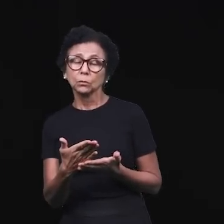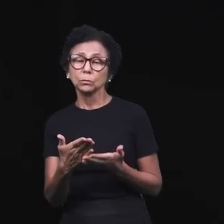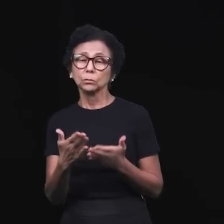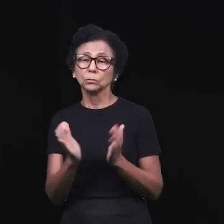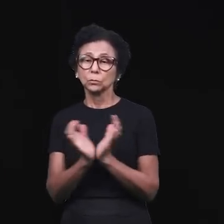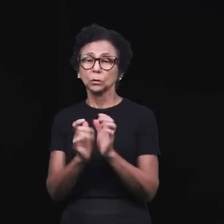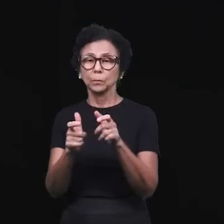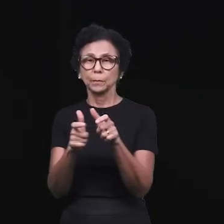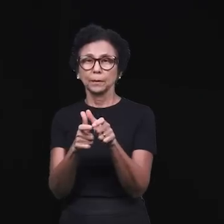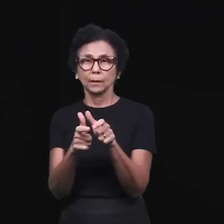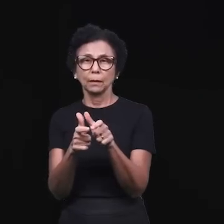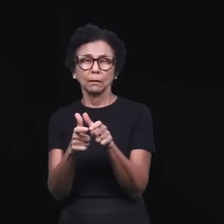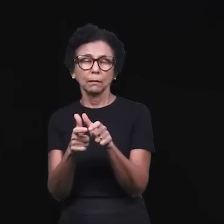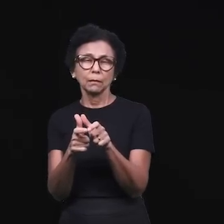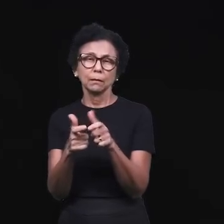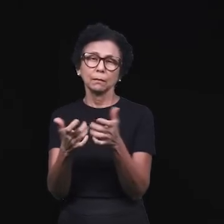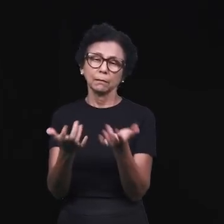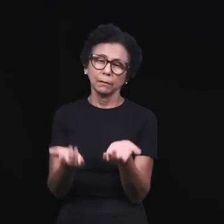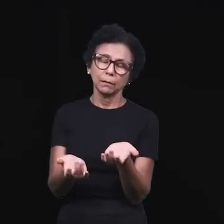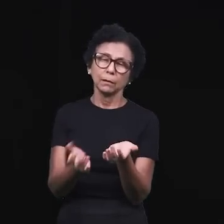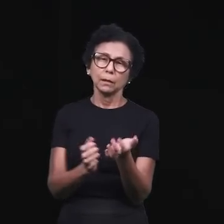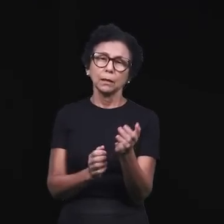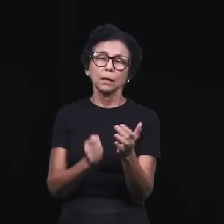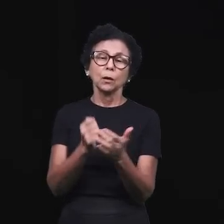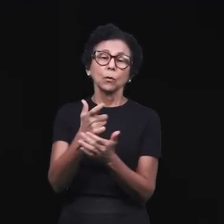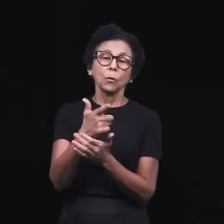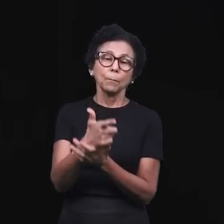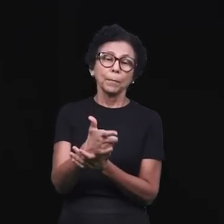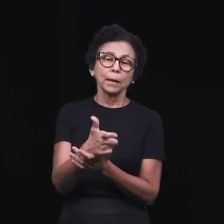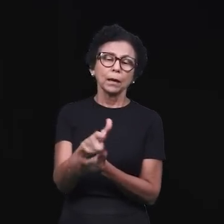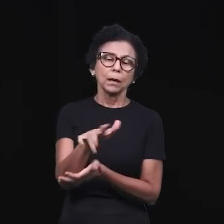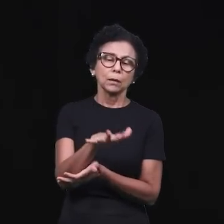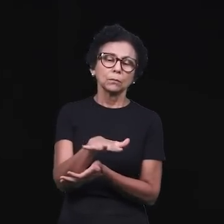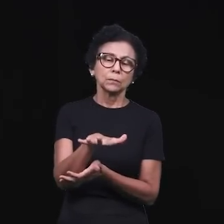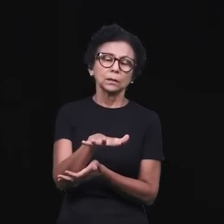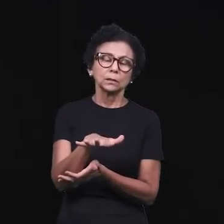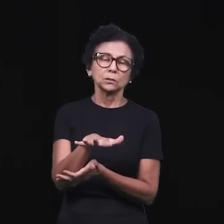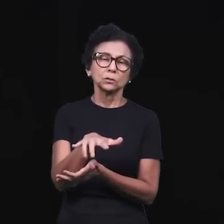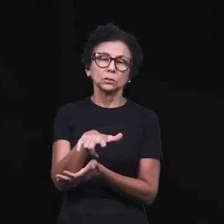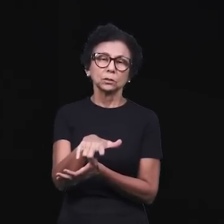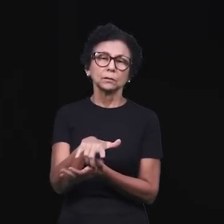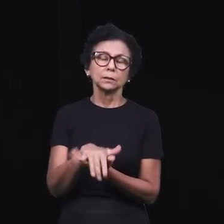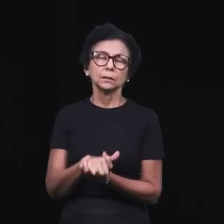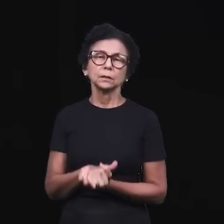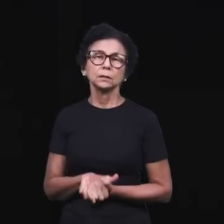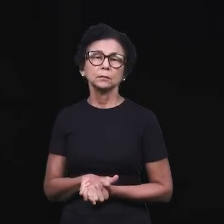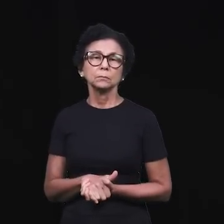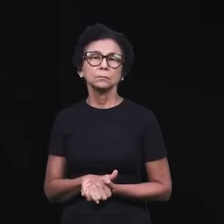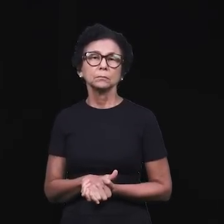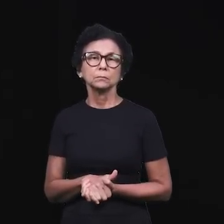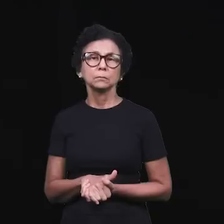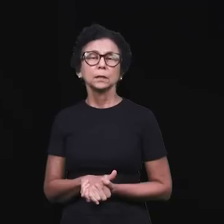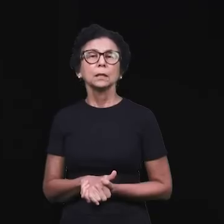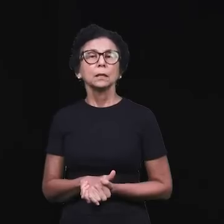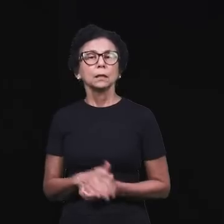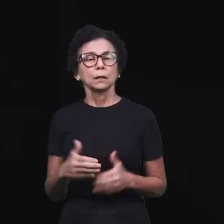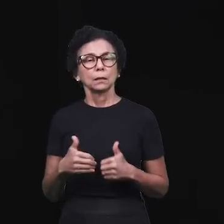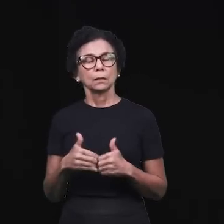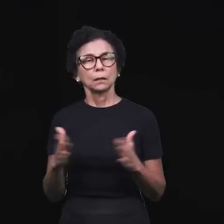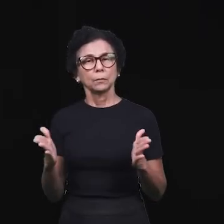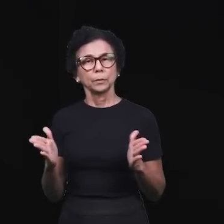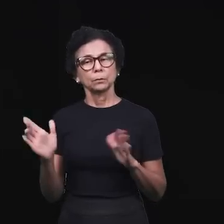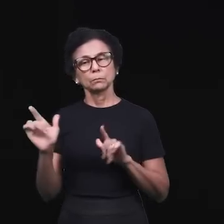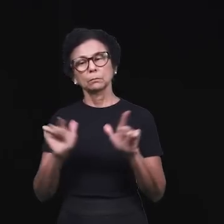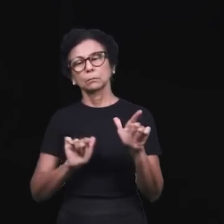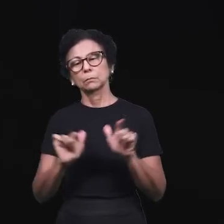houve a compra de uma propriedade em Chatham, que é muito perto ali de Kinderhook, e começou-se uma igreja ali.